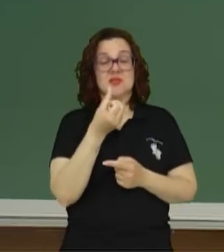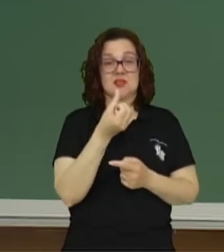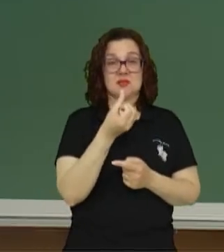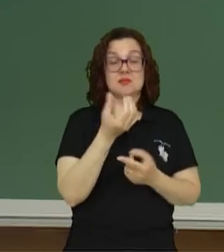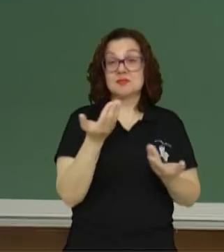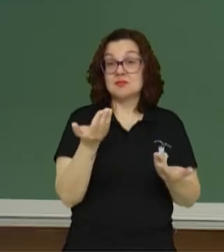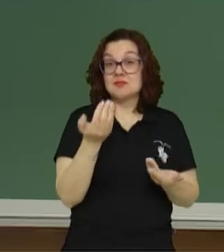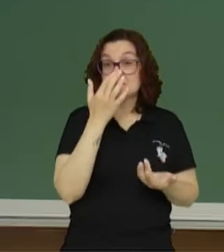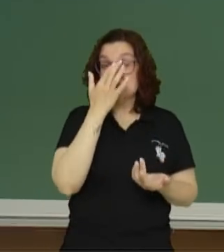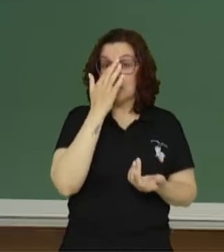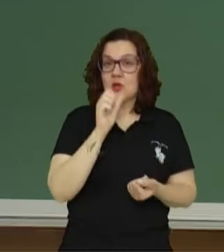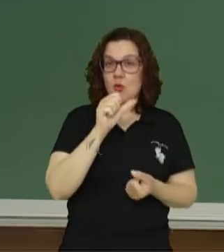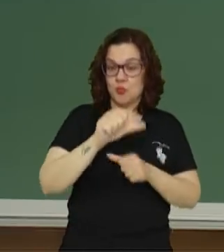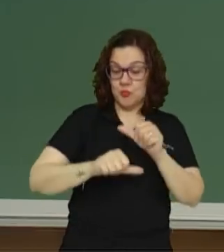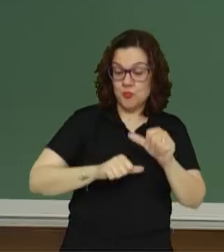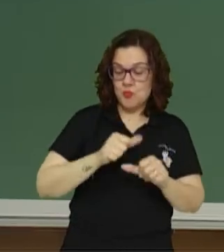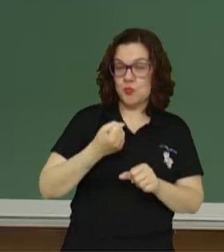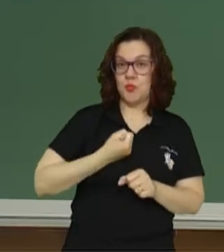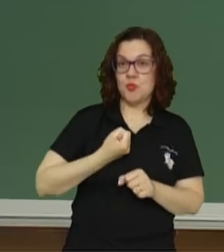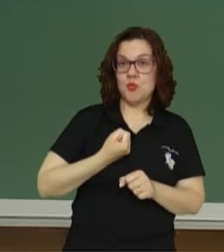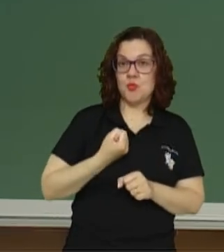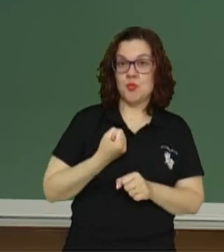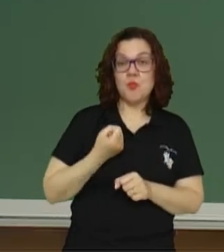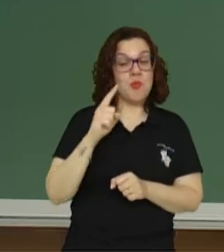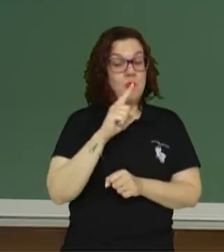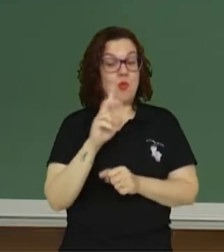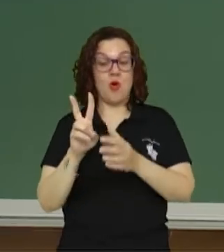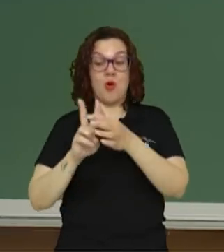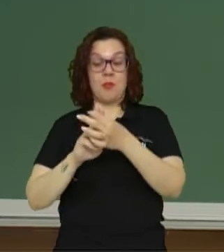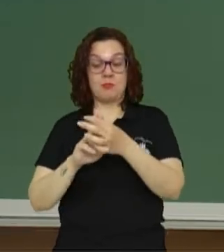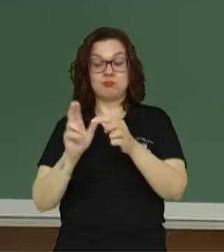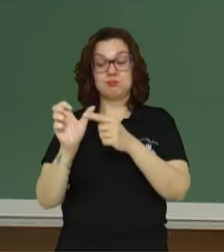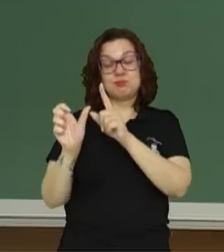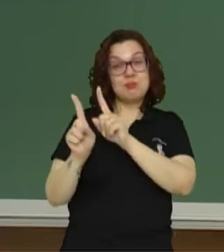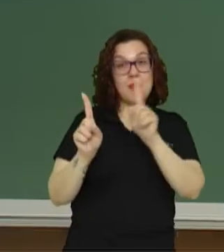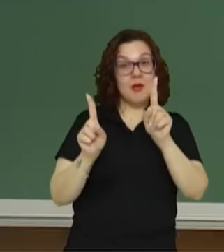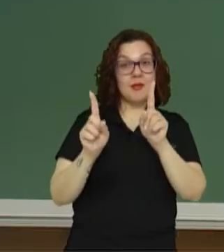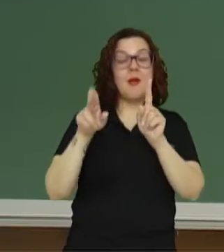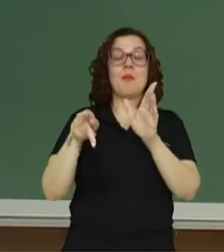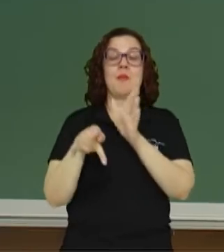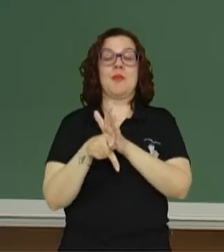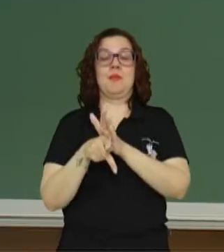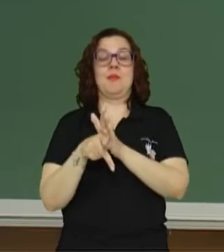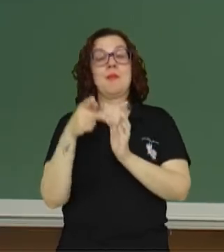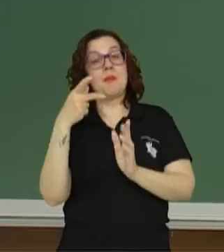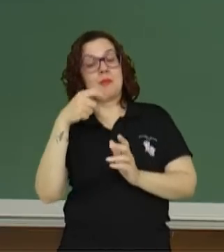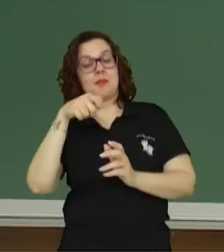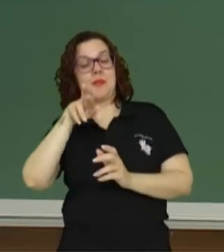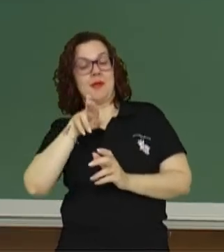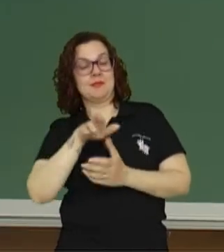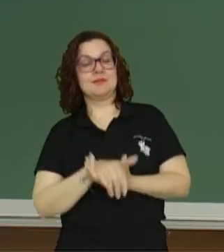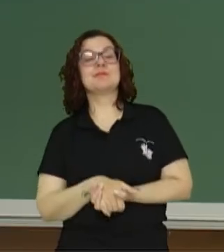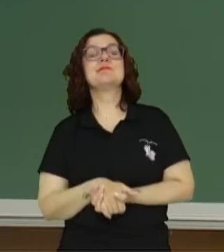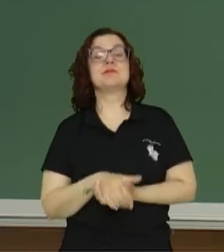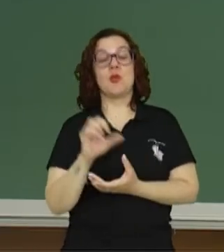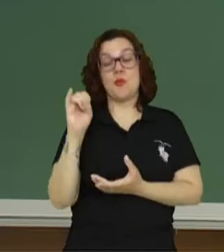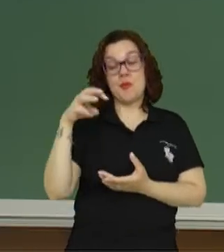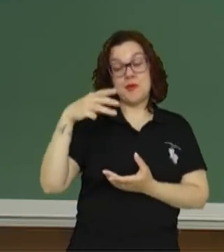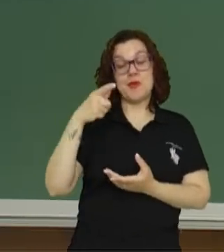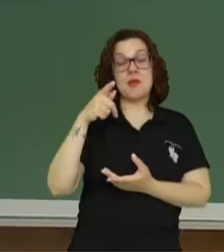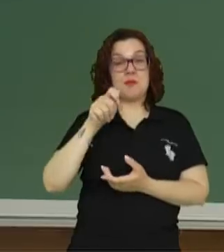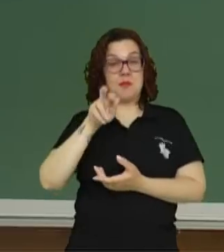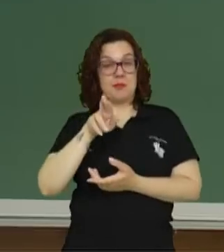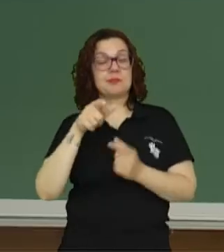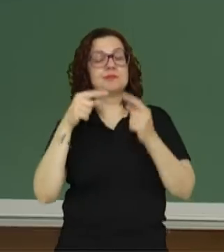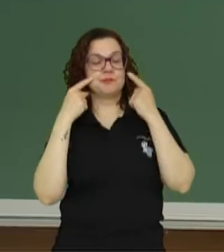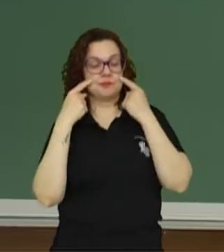Eu acabei de transformar esse número que era ímpar, multiplicando por 2 em número par. Opa, então eu já tenho na minha